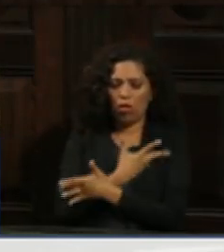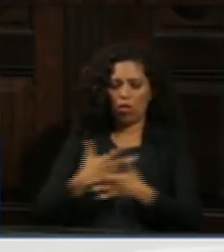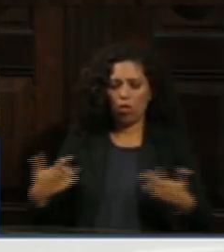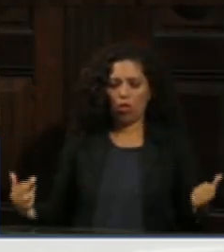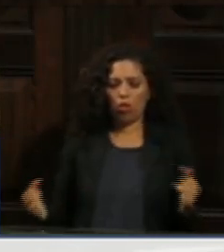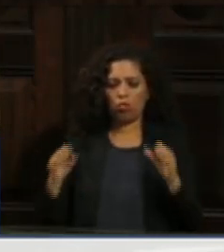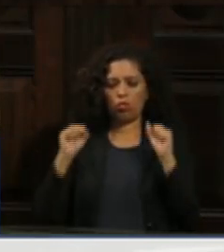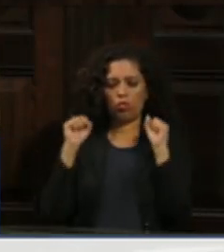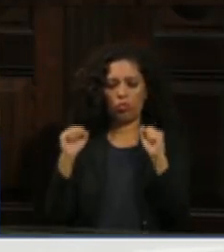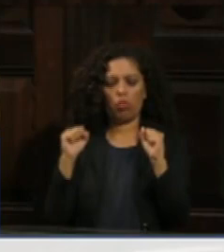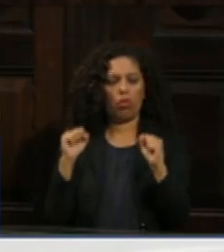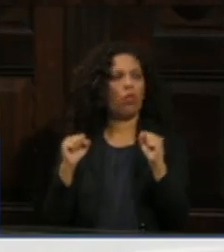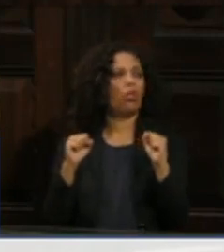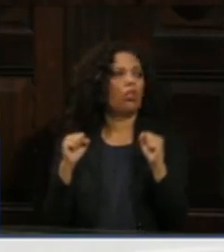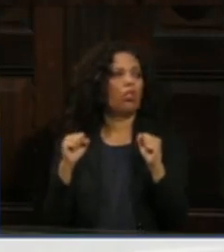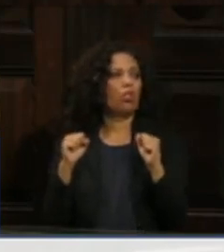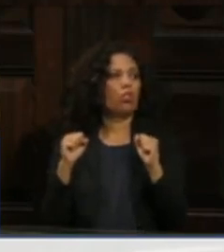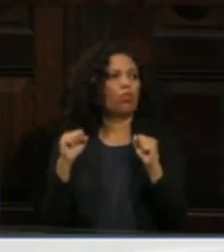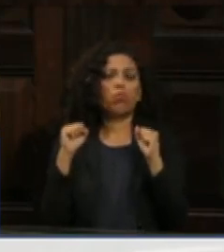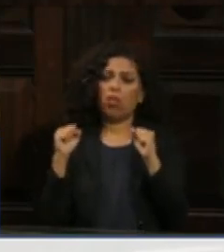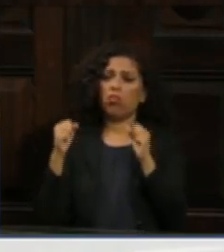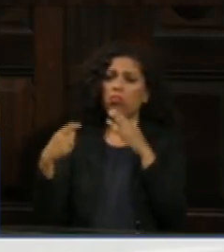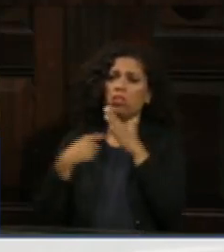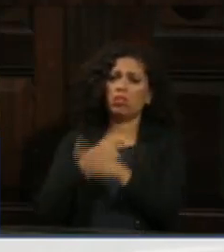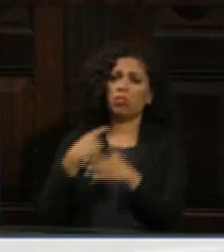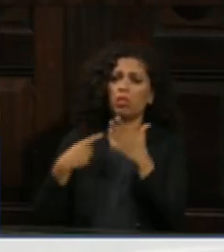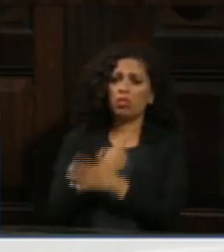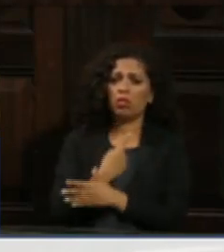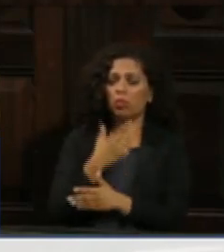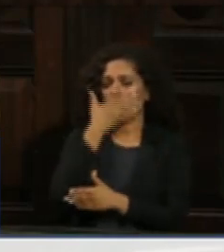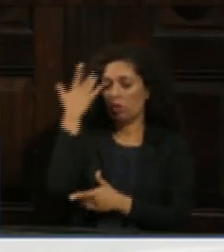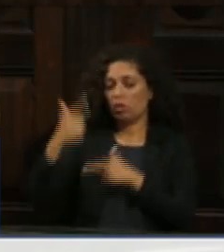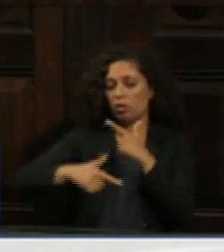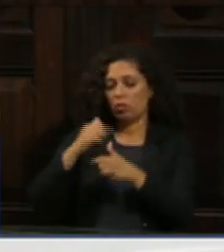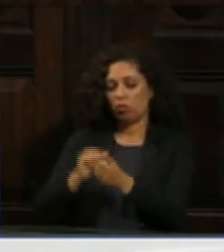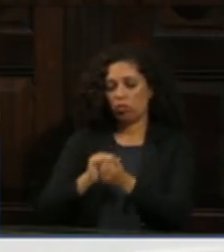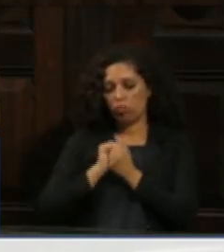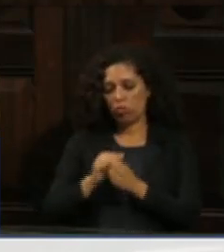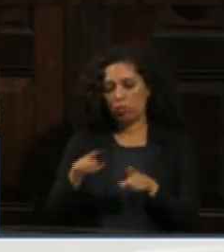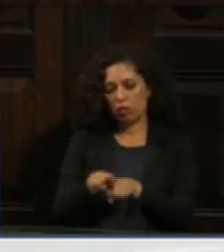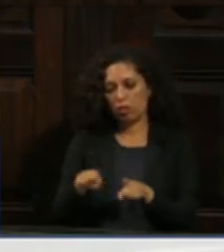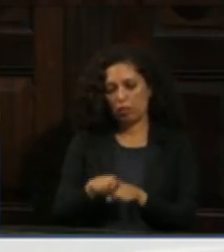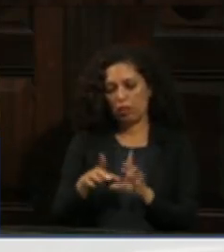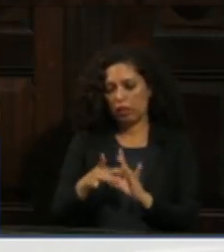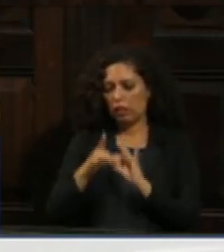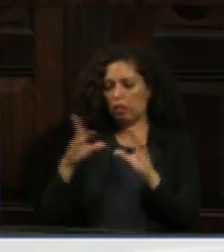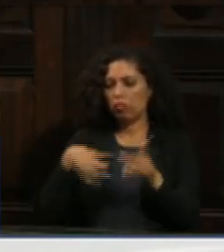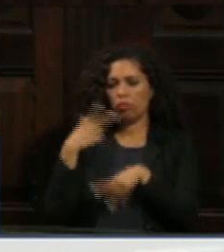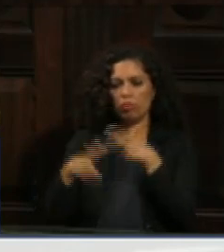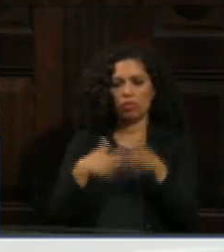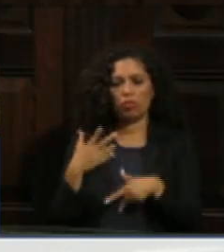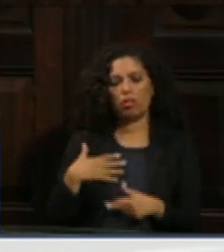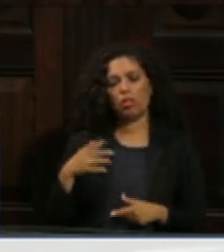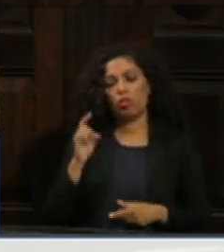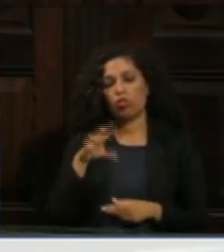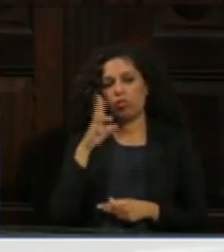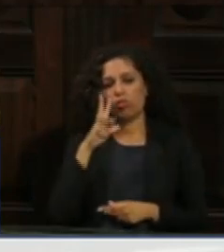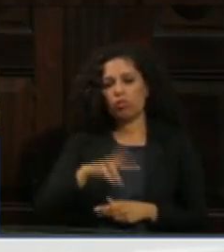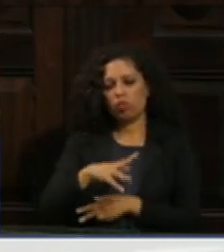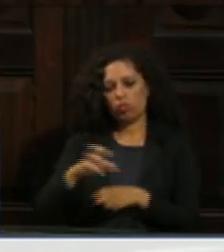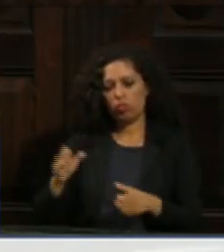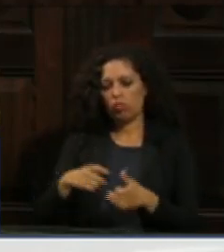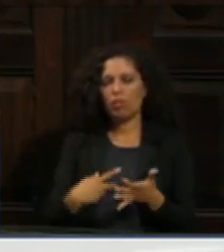chocante, né, que se possa considerar atípico que num ano, no exercício de 13